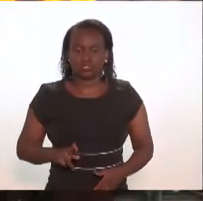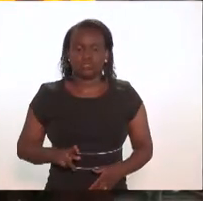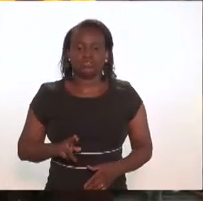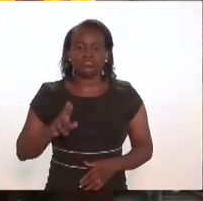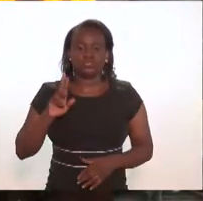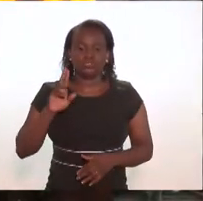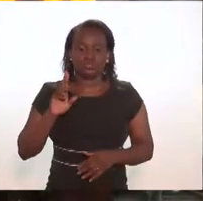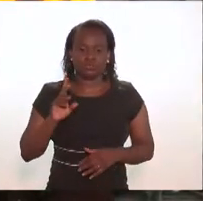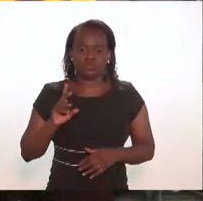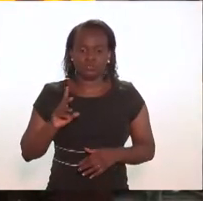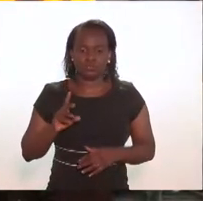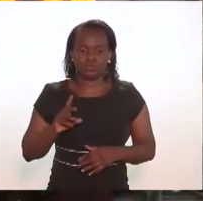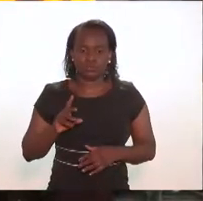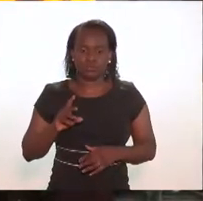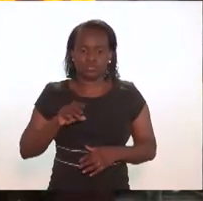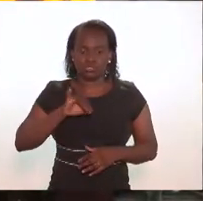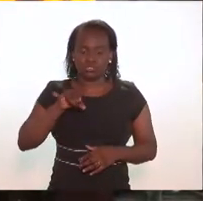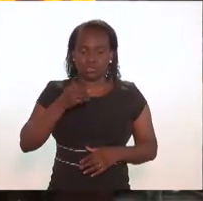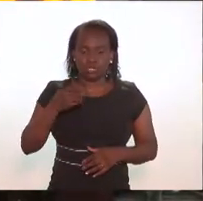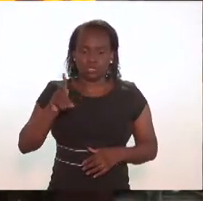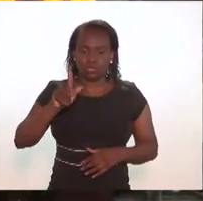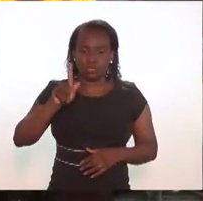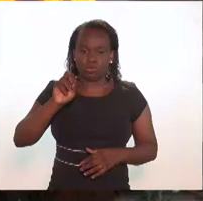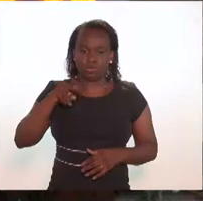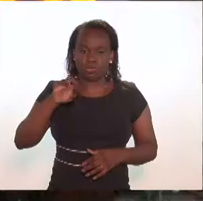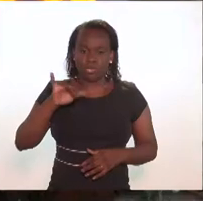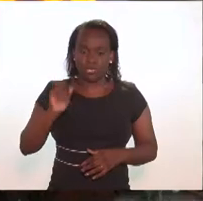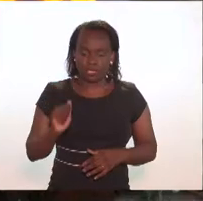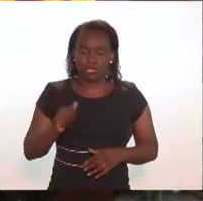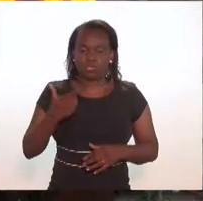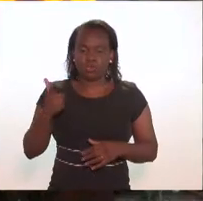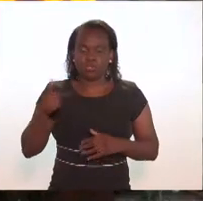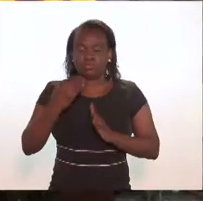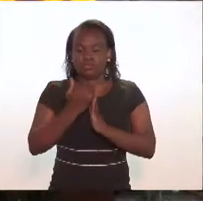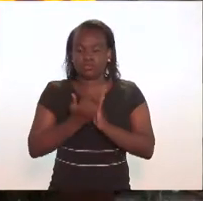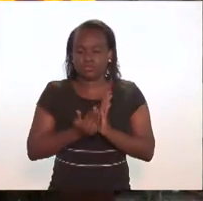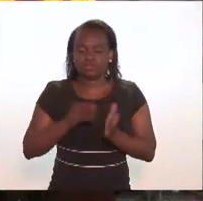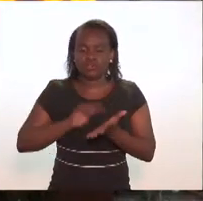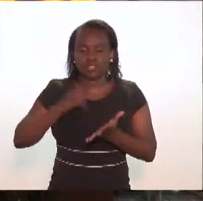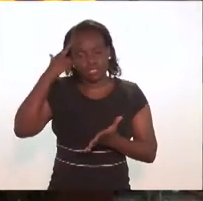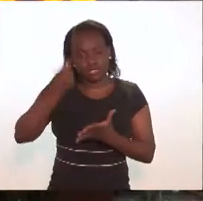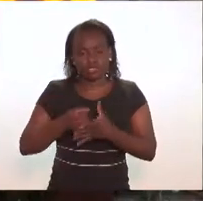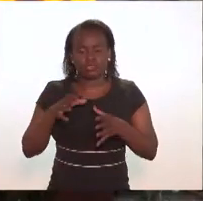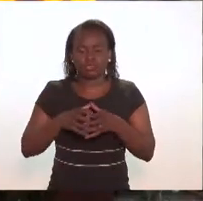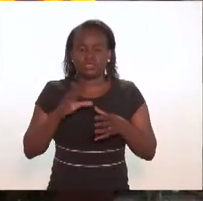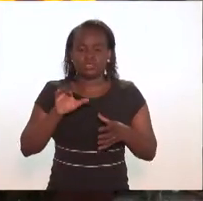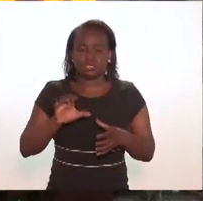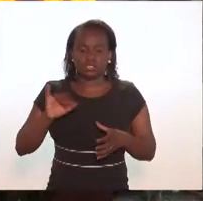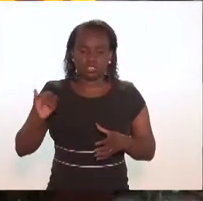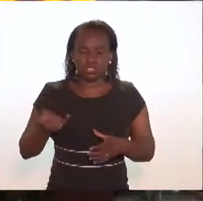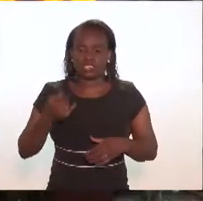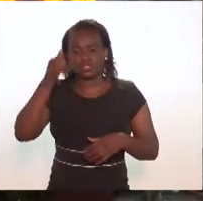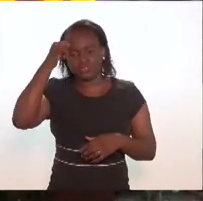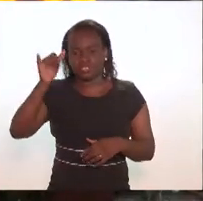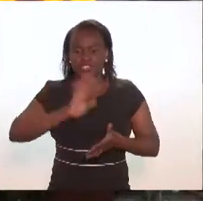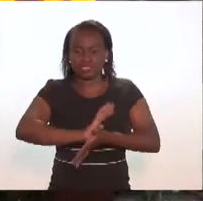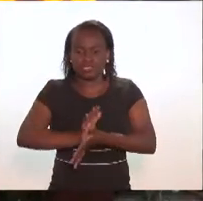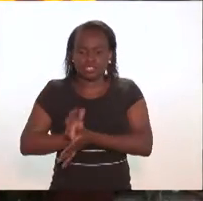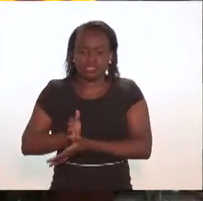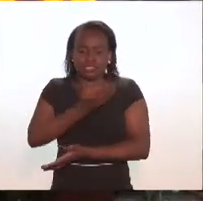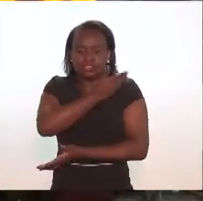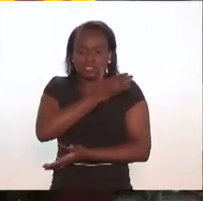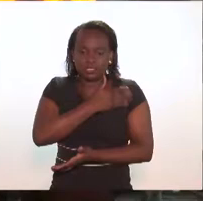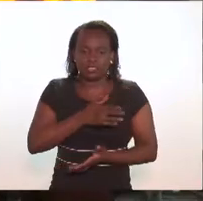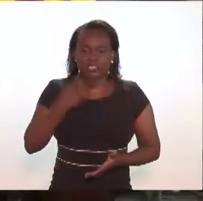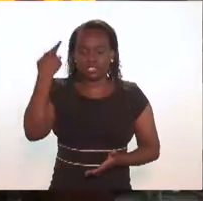Dia Joãozinho da Gomeia e da Outras Providências, pendente de pareceres das comissões de Constituição e Justiça, de Combate à Discriminação, Preconceito de Raça,